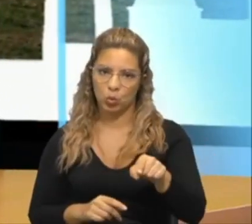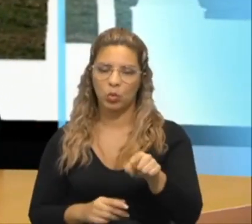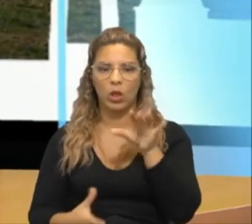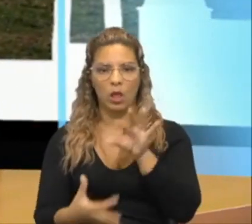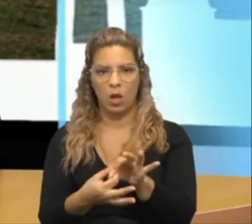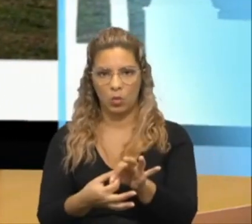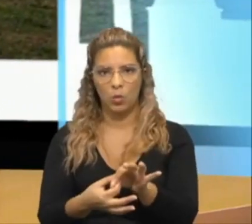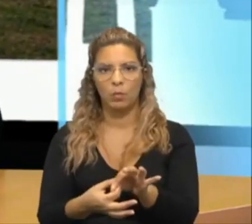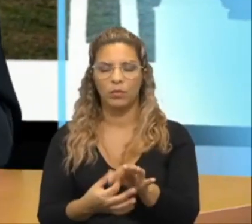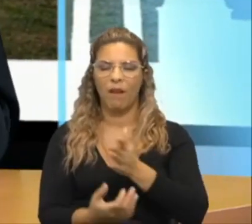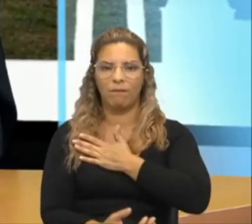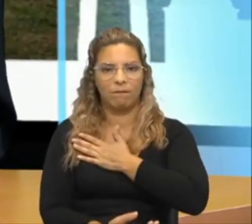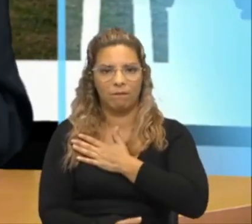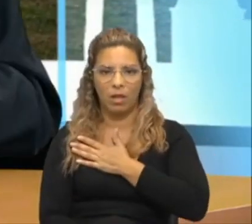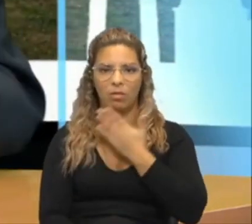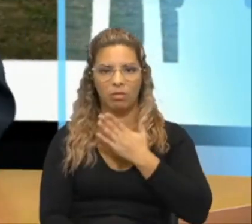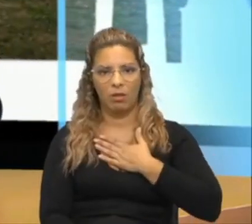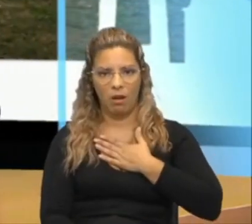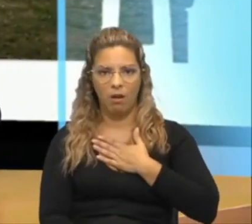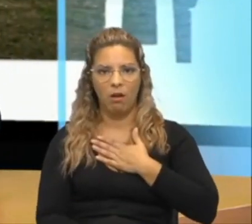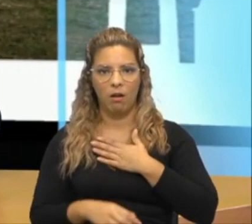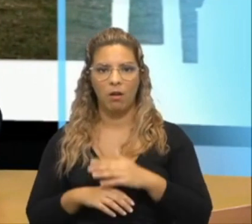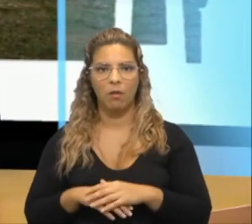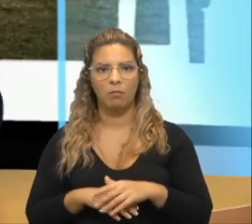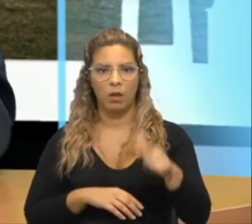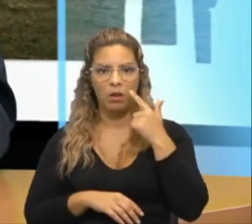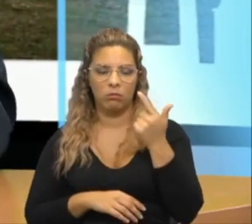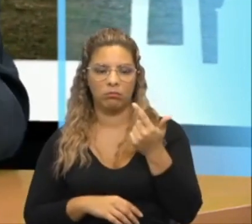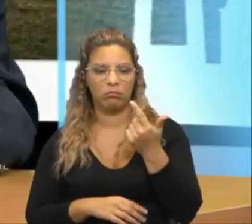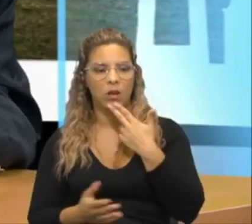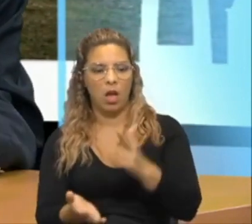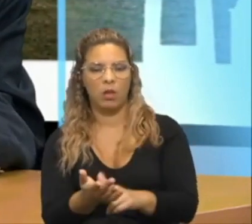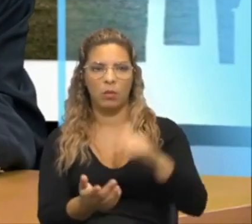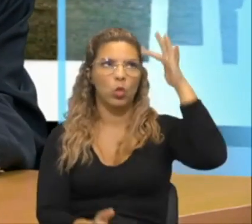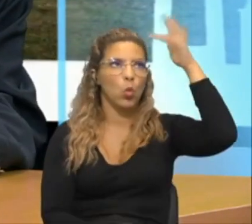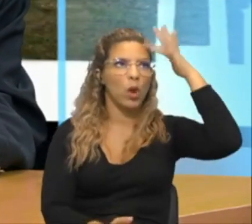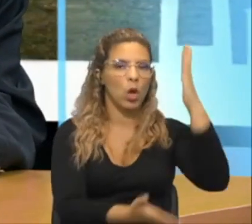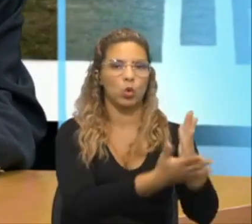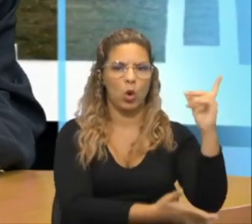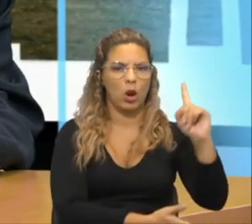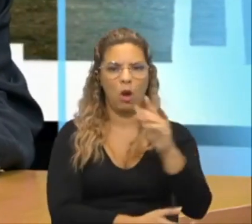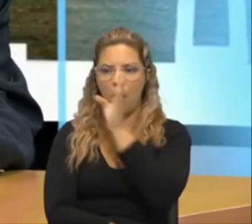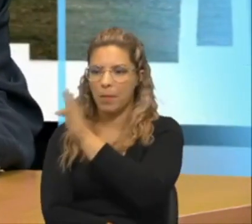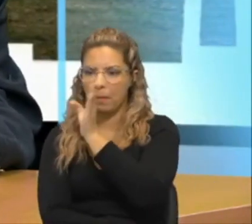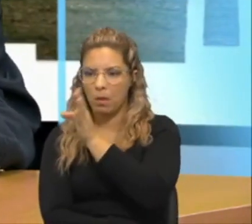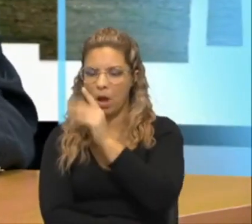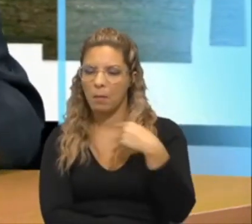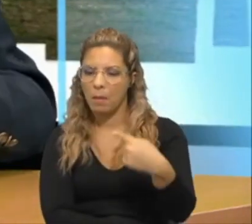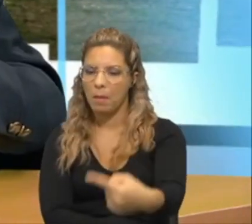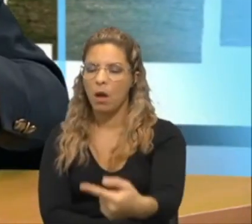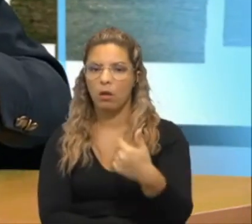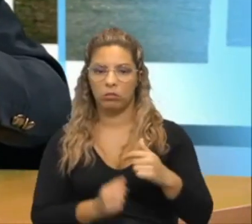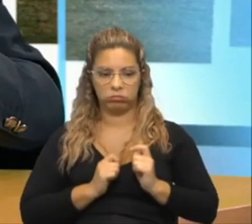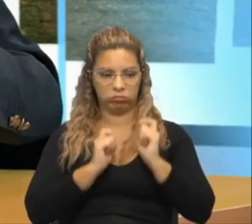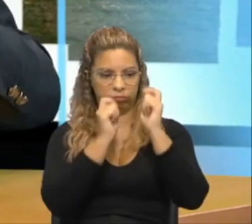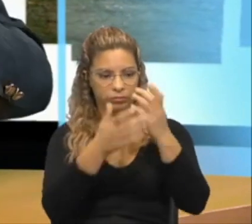que é apaixonante e nós vamos perceber isso com a realidade. Isto não é uma teoria. Que é quando nos entregamos aos outros,